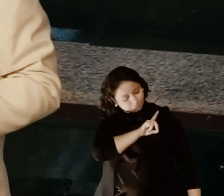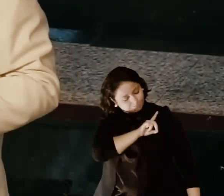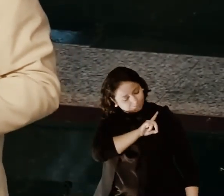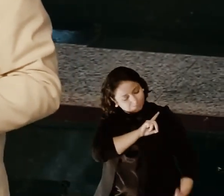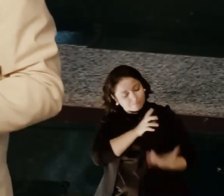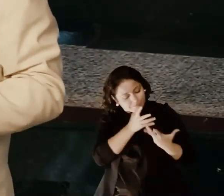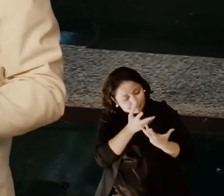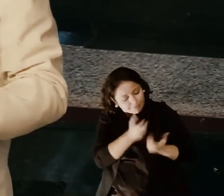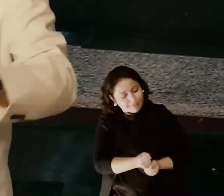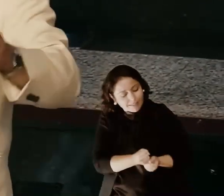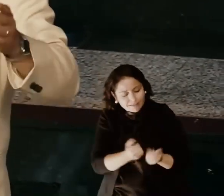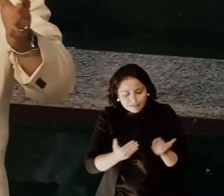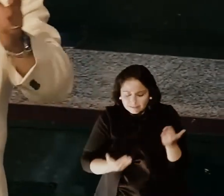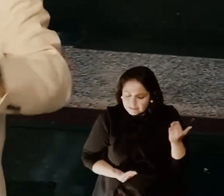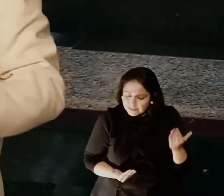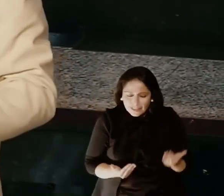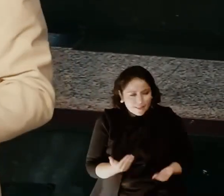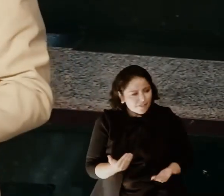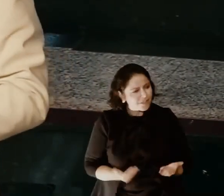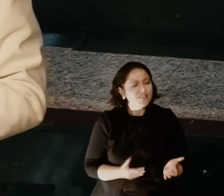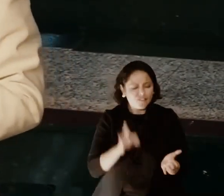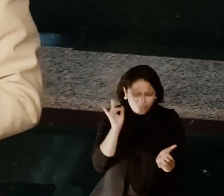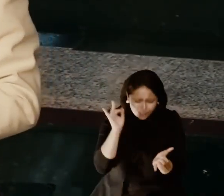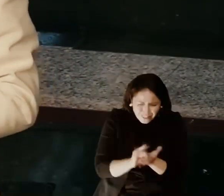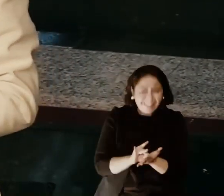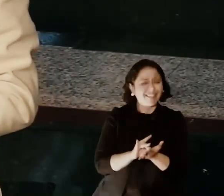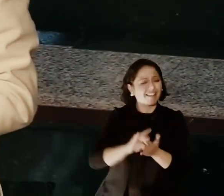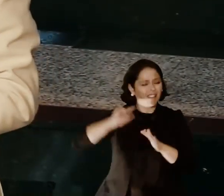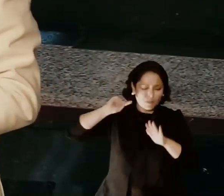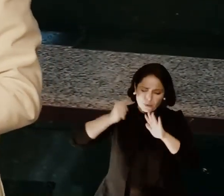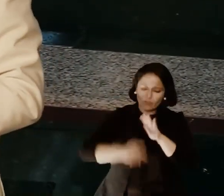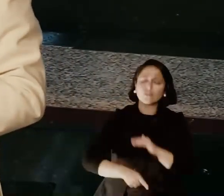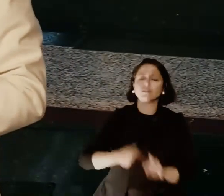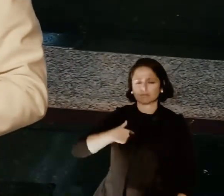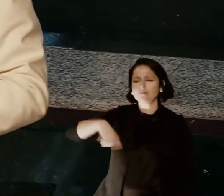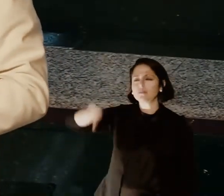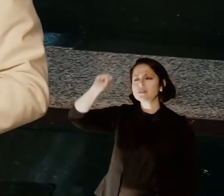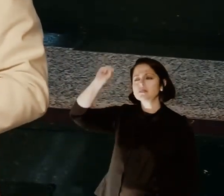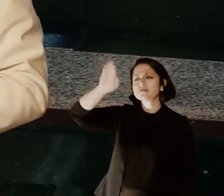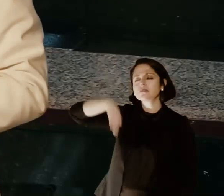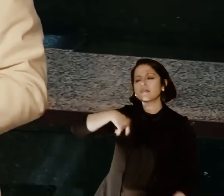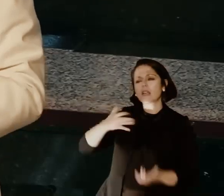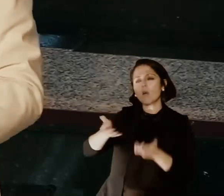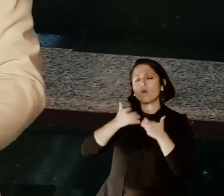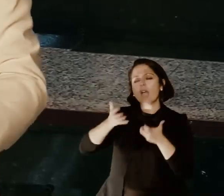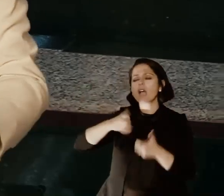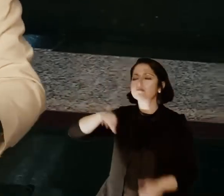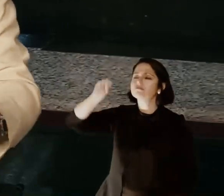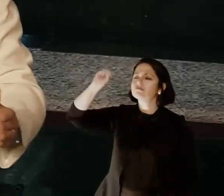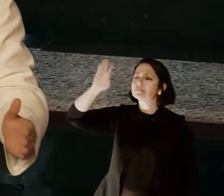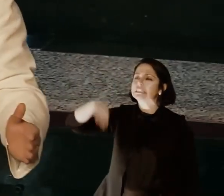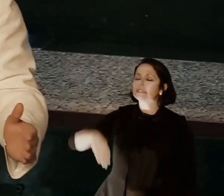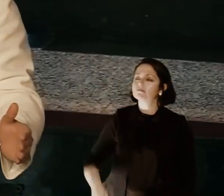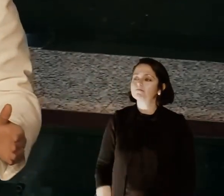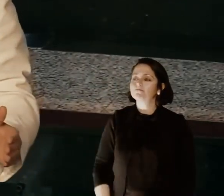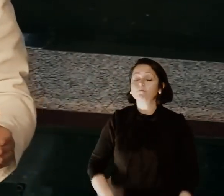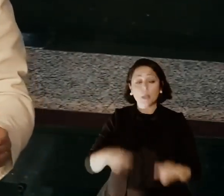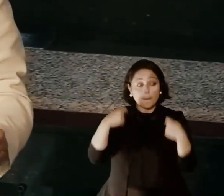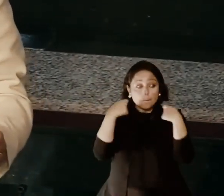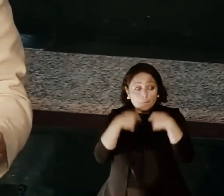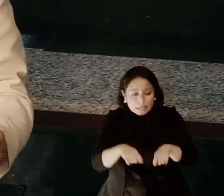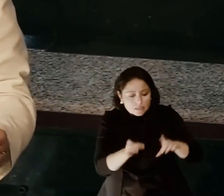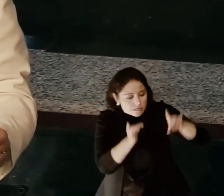servo. Mas quer recebê-lo de todo o coração? Diga, sim, eu quero. Você precisa deixar o reino das